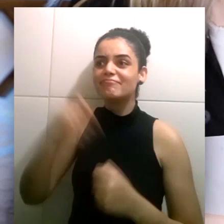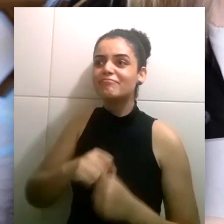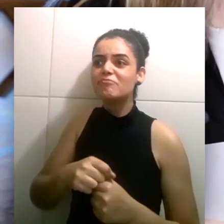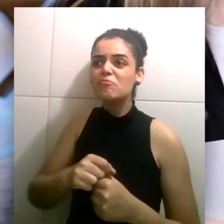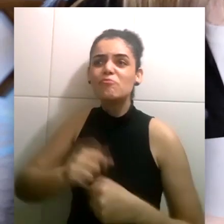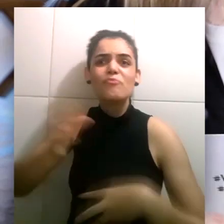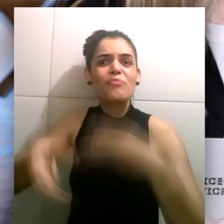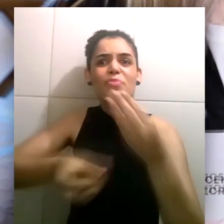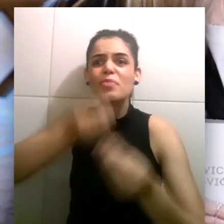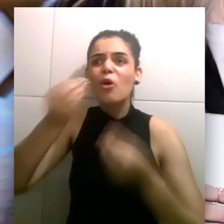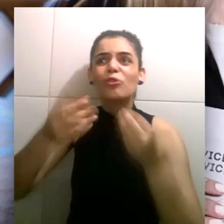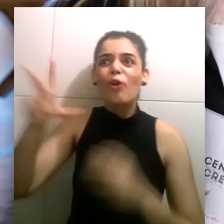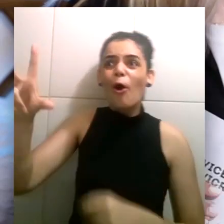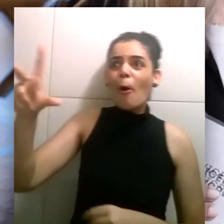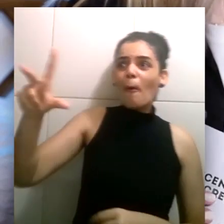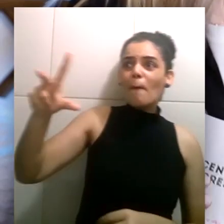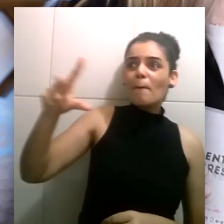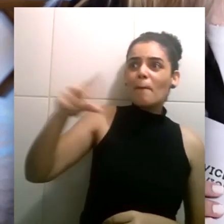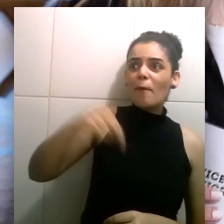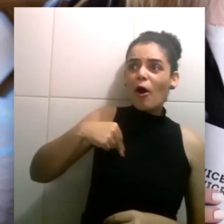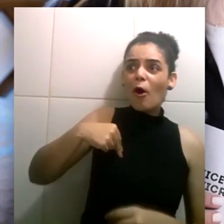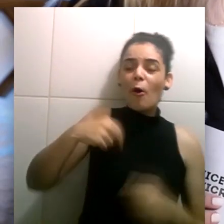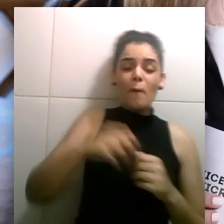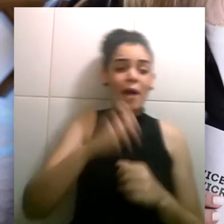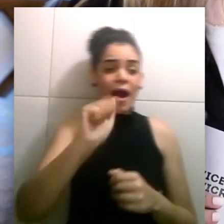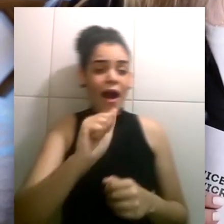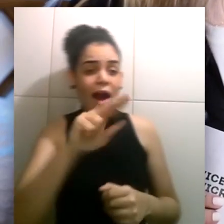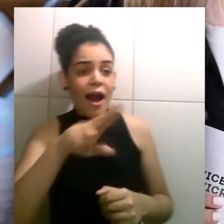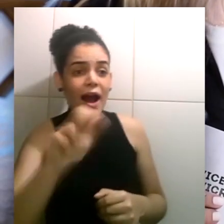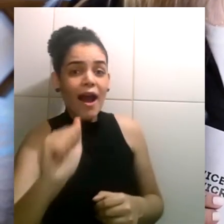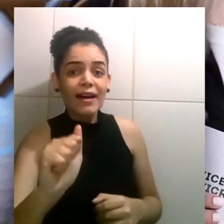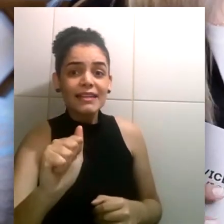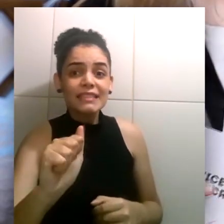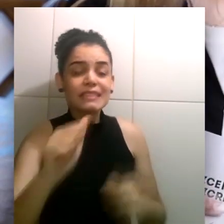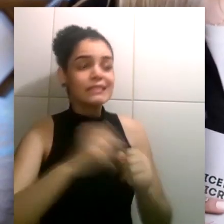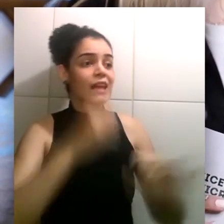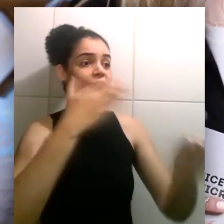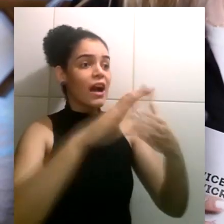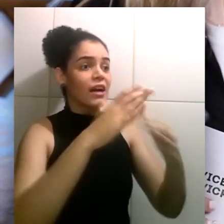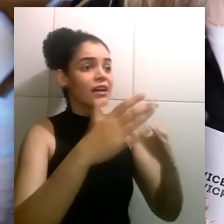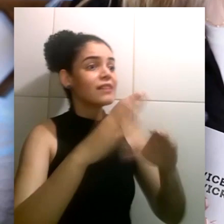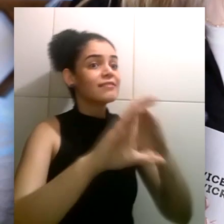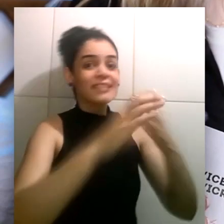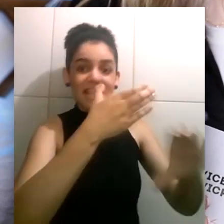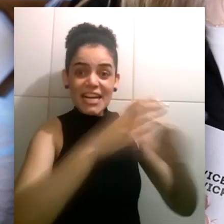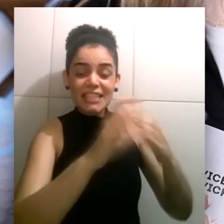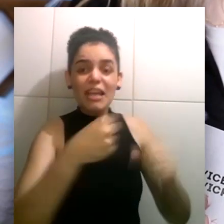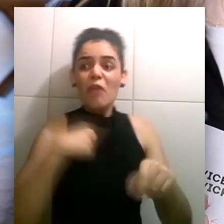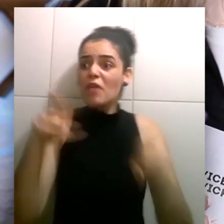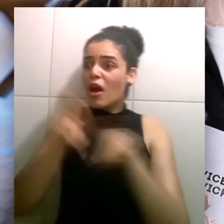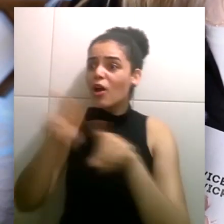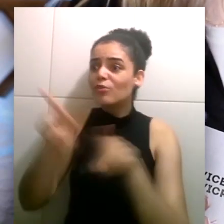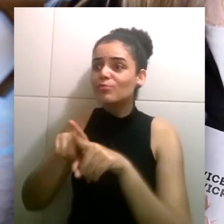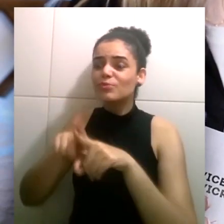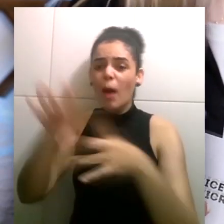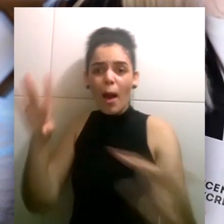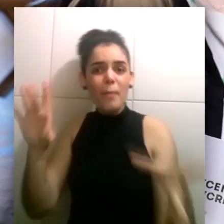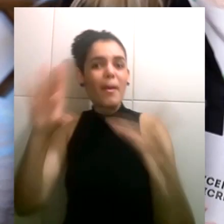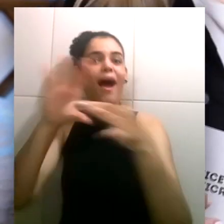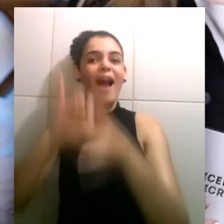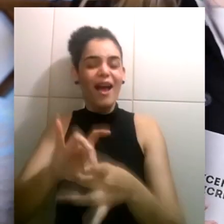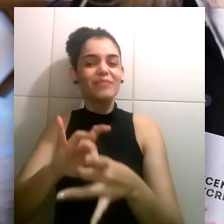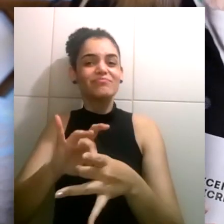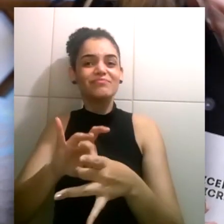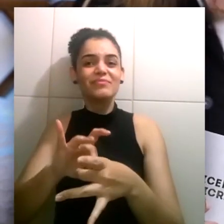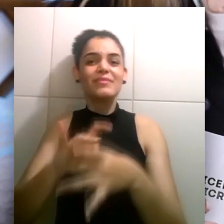meu Deus! Tipo, nossa, como que quando ela saía de uma parte, eu já entrava na outra e não tinha desconexão, não tinha... E